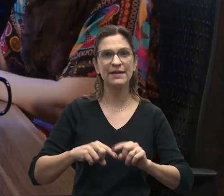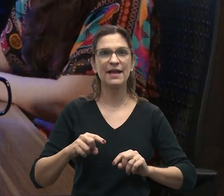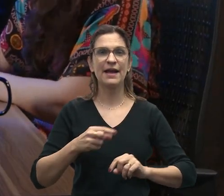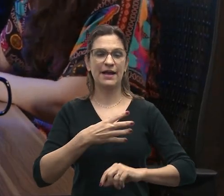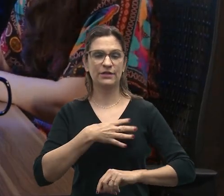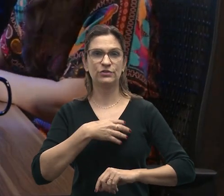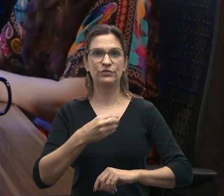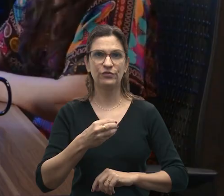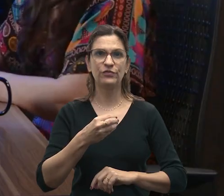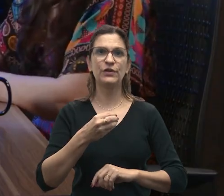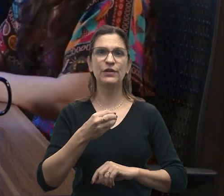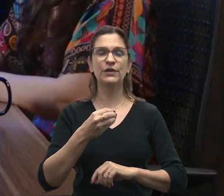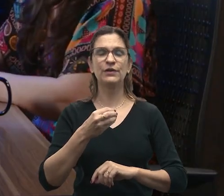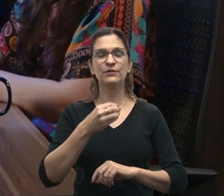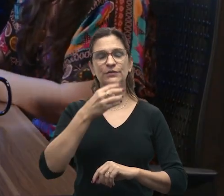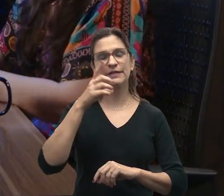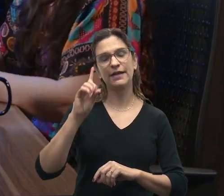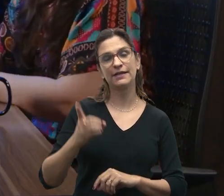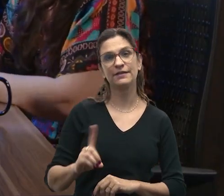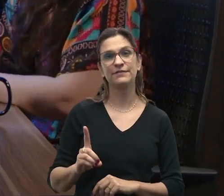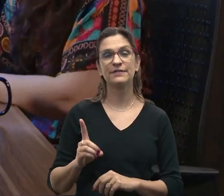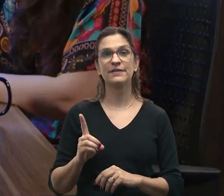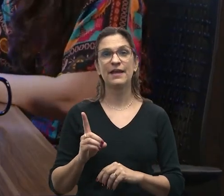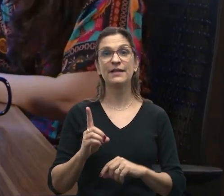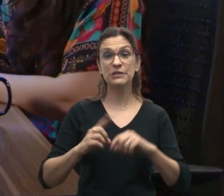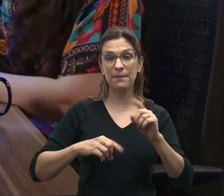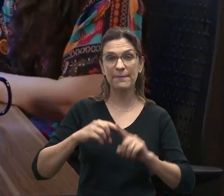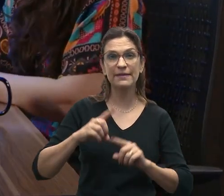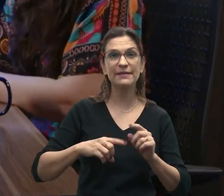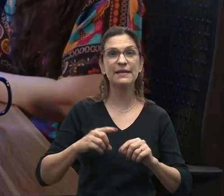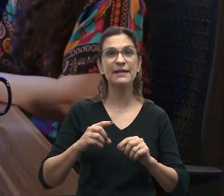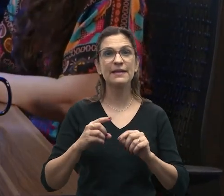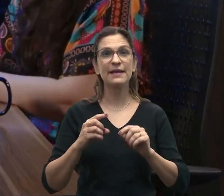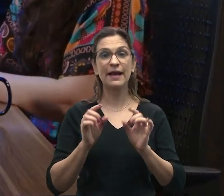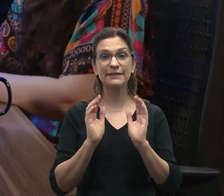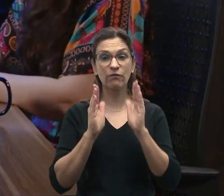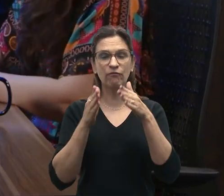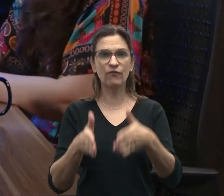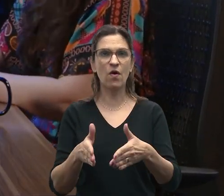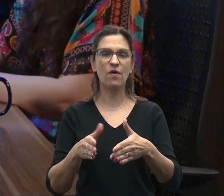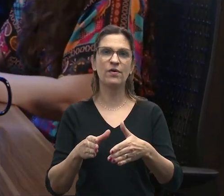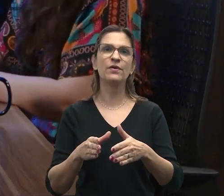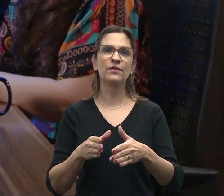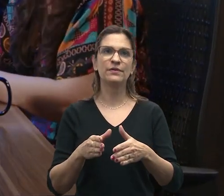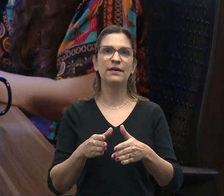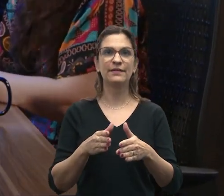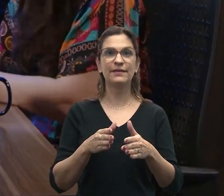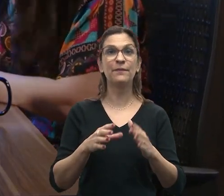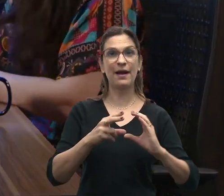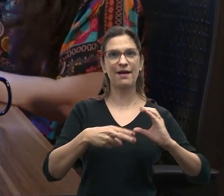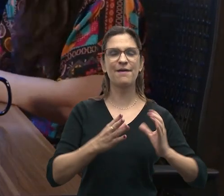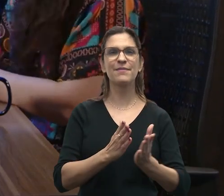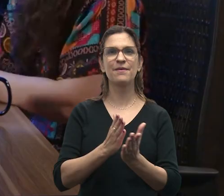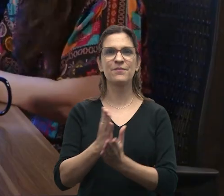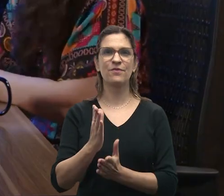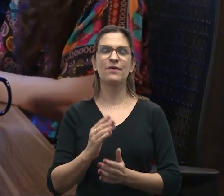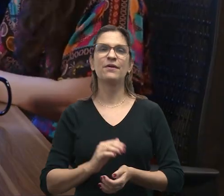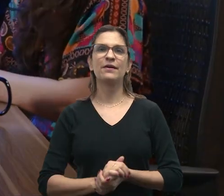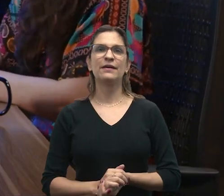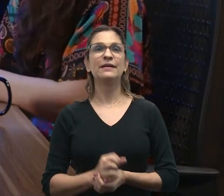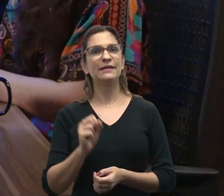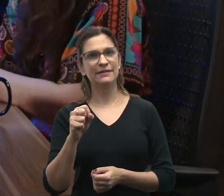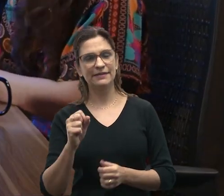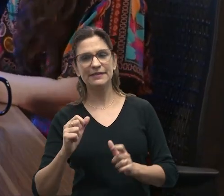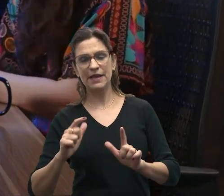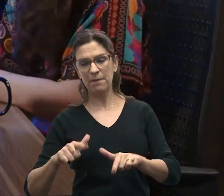com deficiência. E o que representa essa vitória? Inclusive, foi uma luta das mães, exatamente